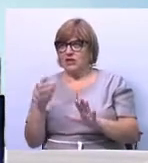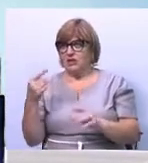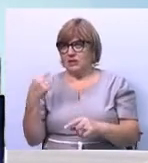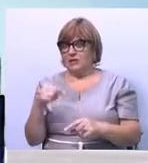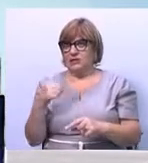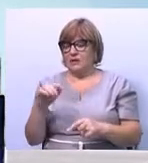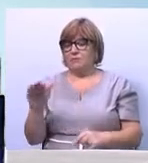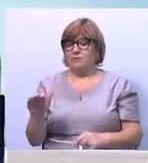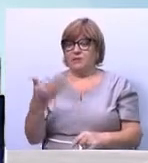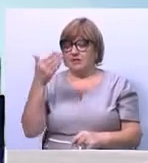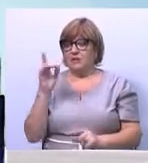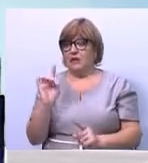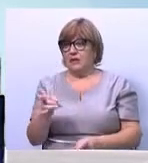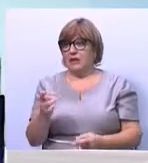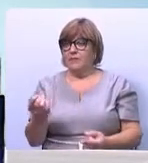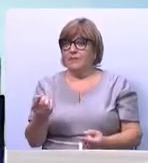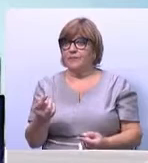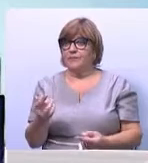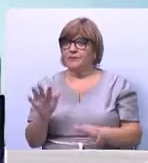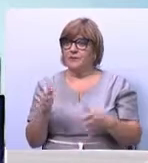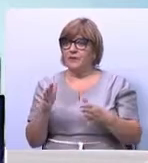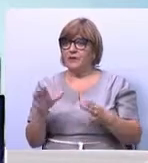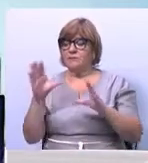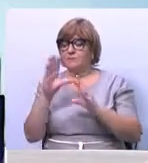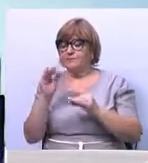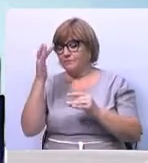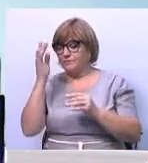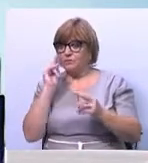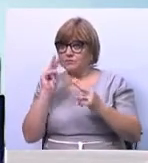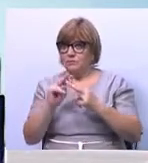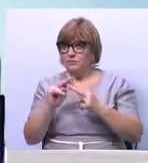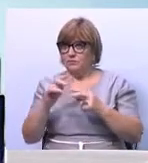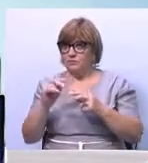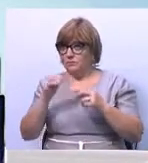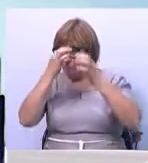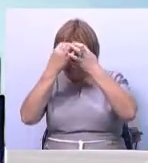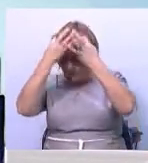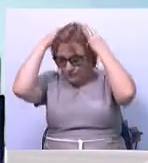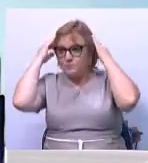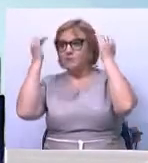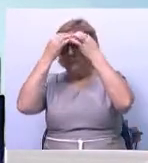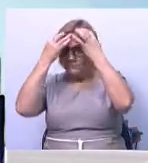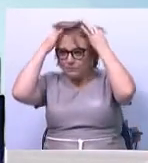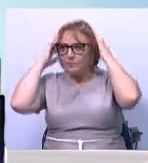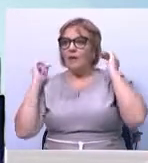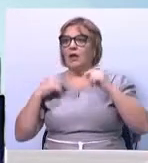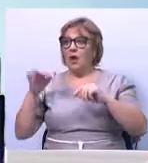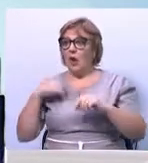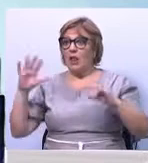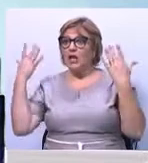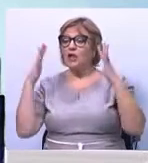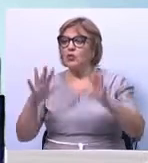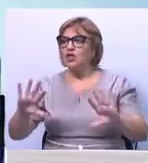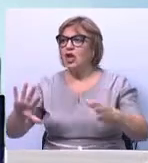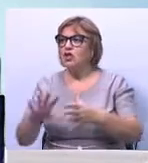aqui os principais, por assim dizer, aqueles que serão talvez os mais fáceis de encontrar, também para não termos uma sobreexploração da nossa natureza,